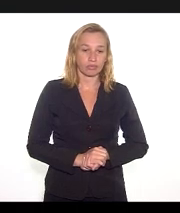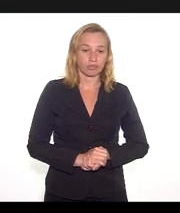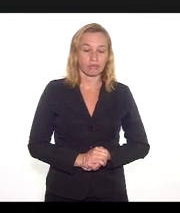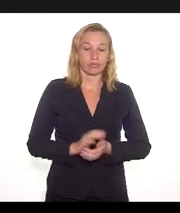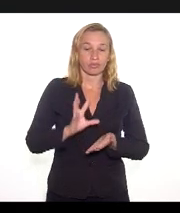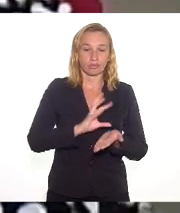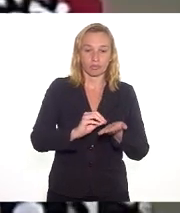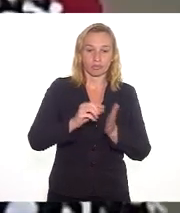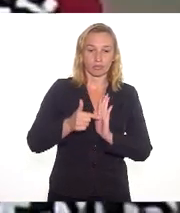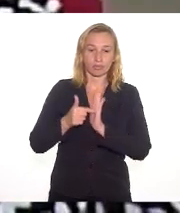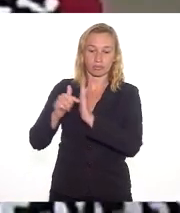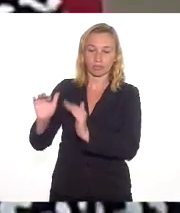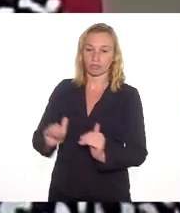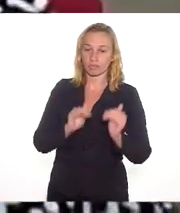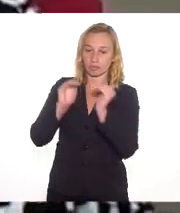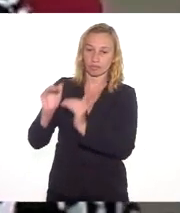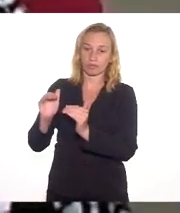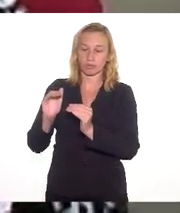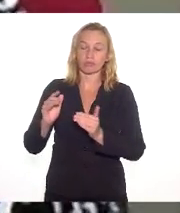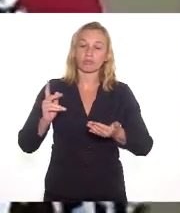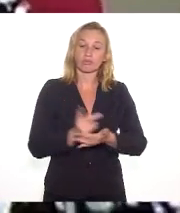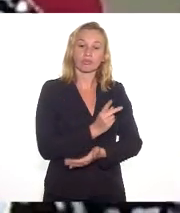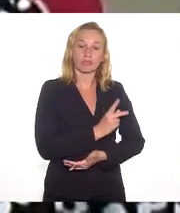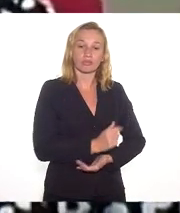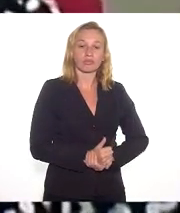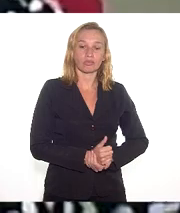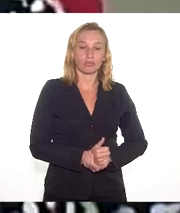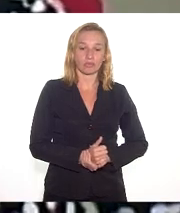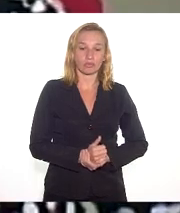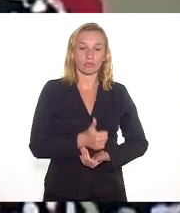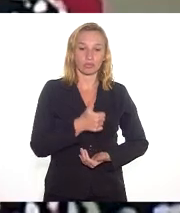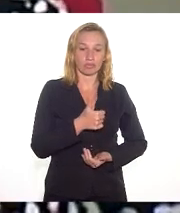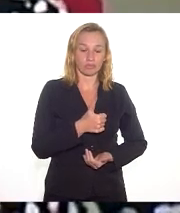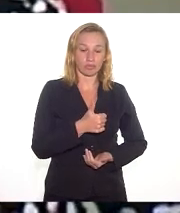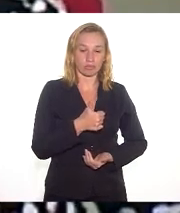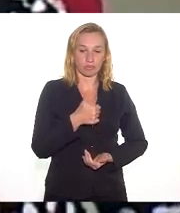A ata reflete com exatidão o ocorrido na